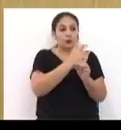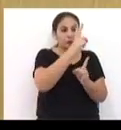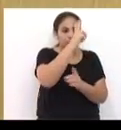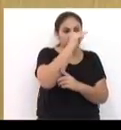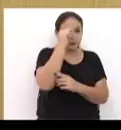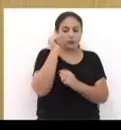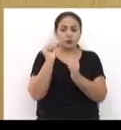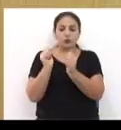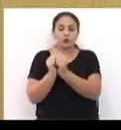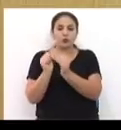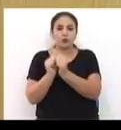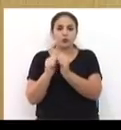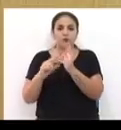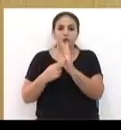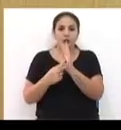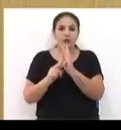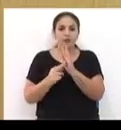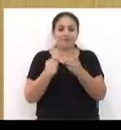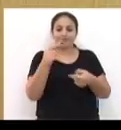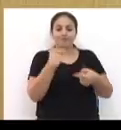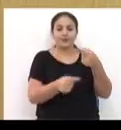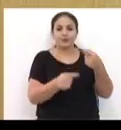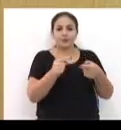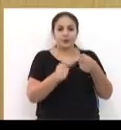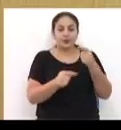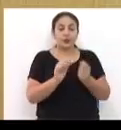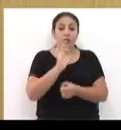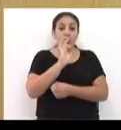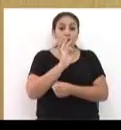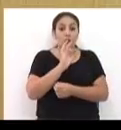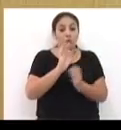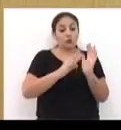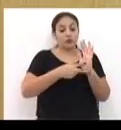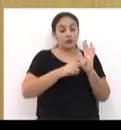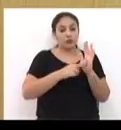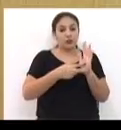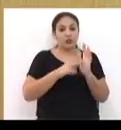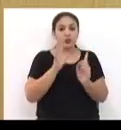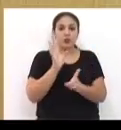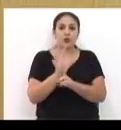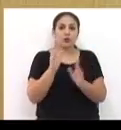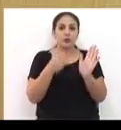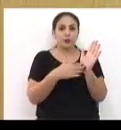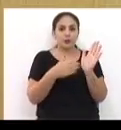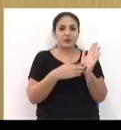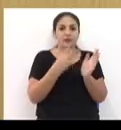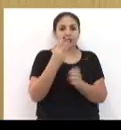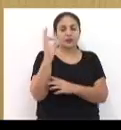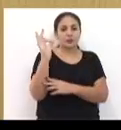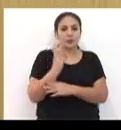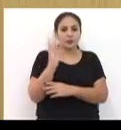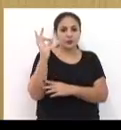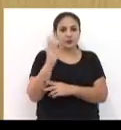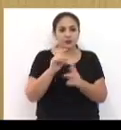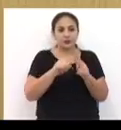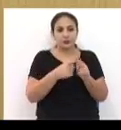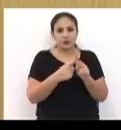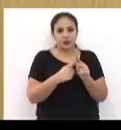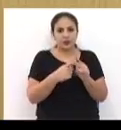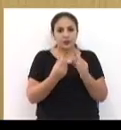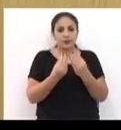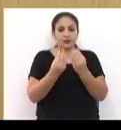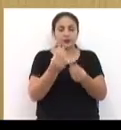e o Simpasso terminou sem acordo. O sindicato rejeitou a proposta de 3% de reajuste oferecida